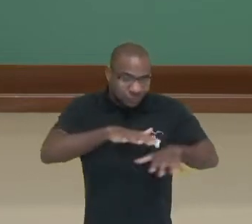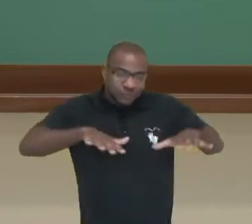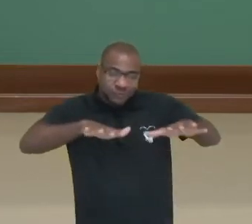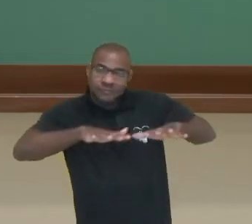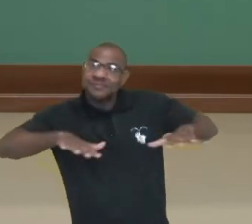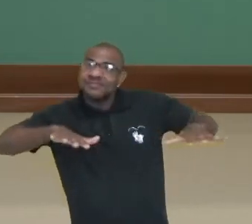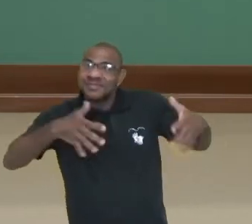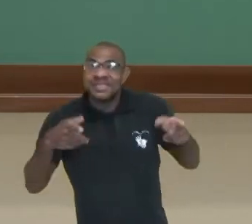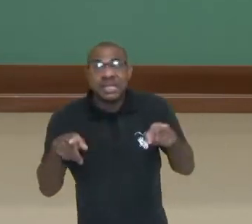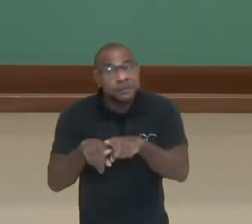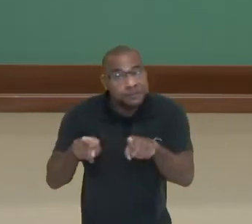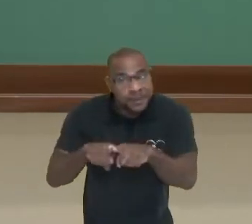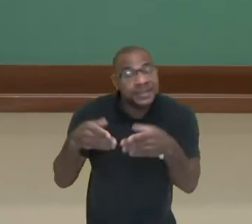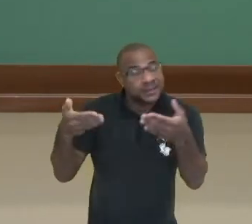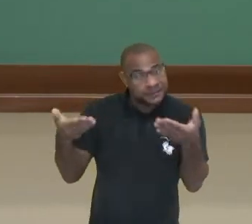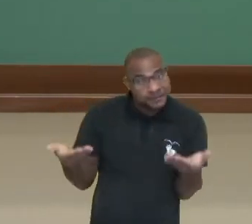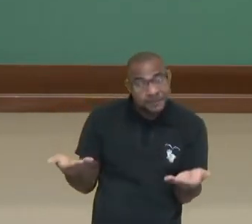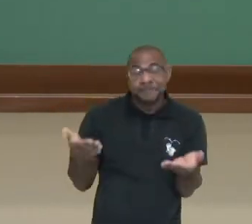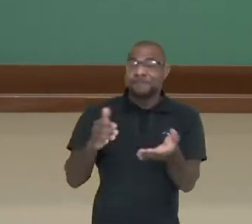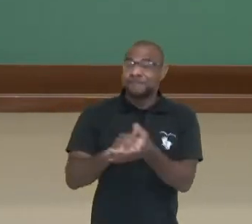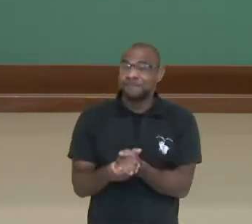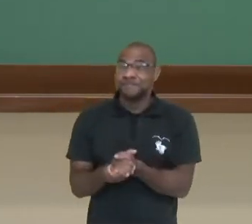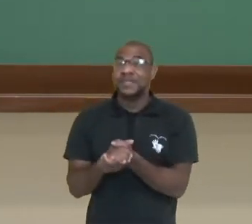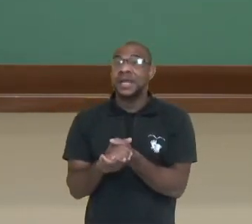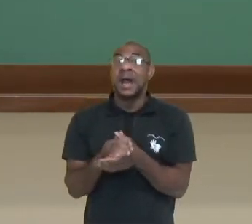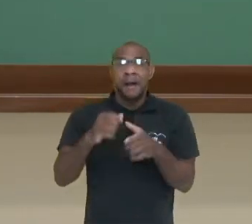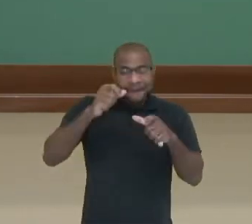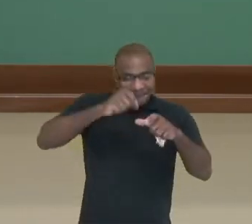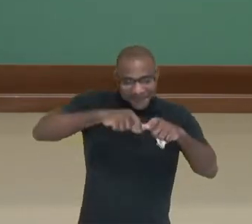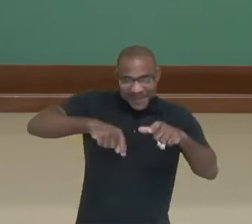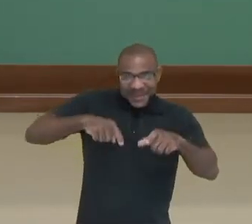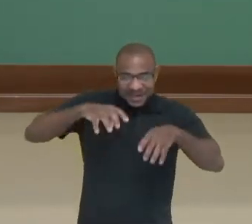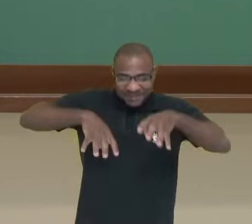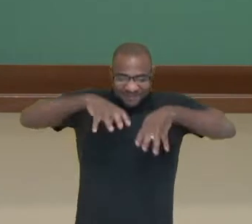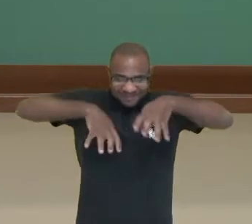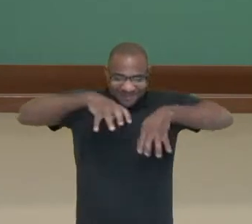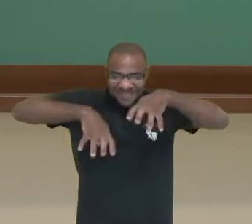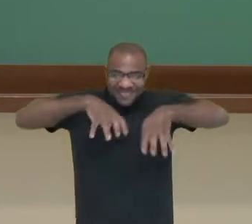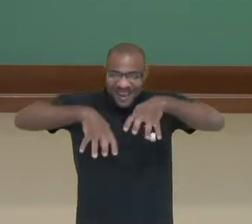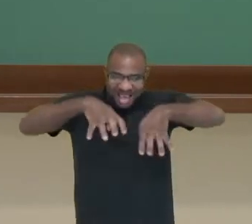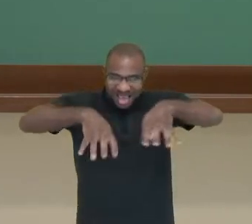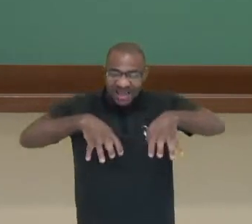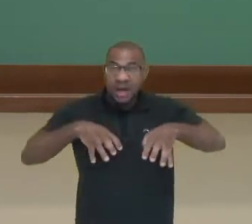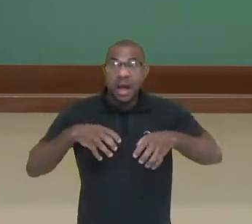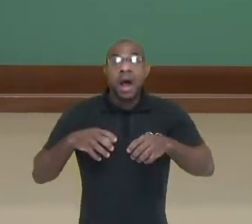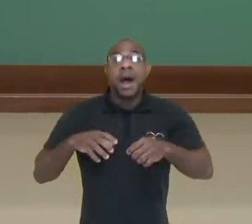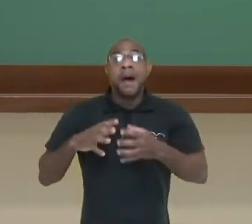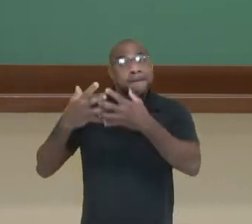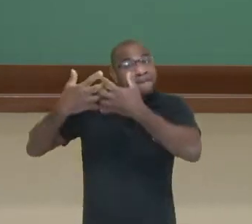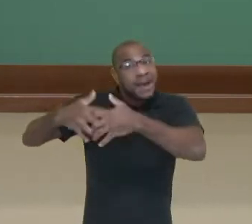transgenia, essas plantadeiras e colheitadeiras com